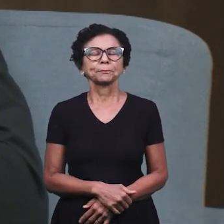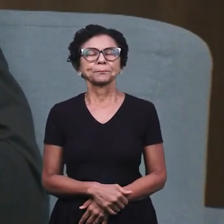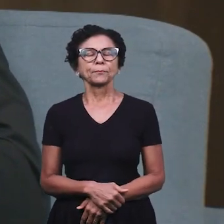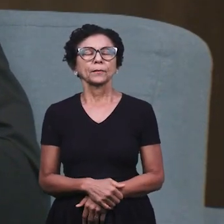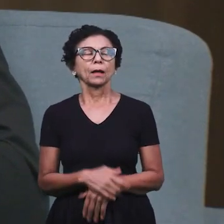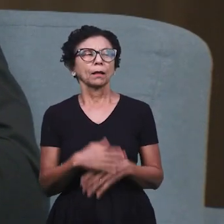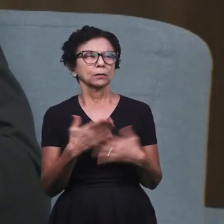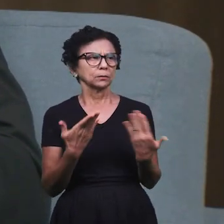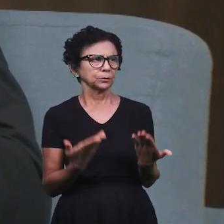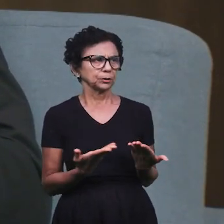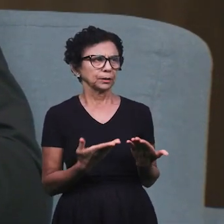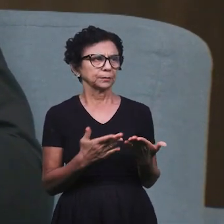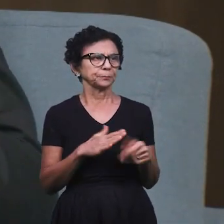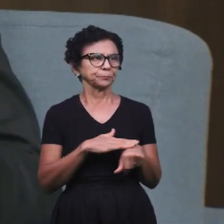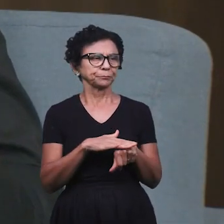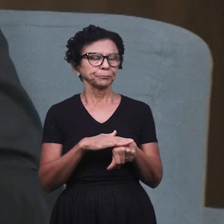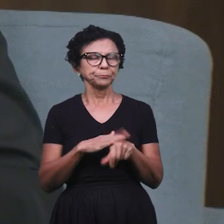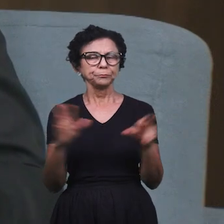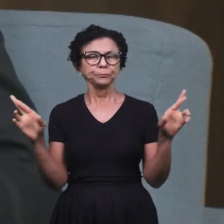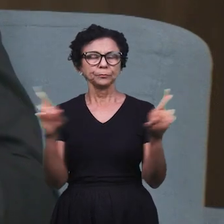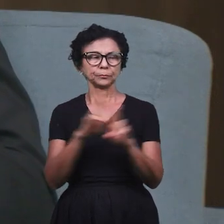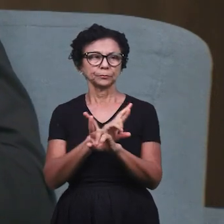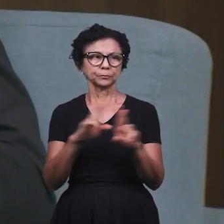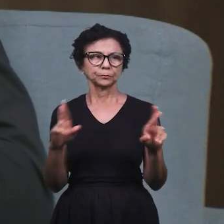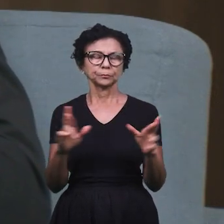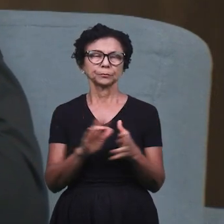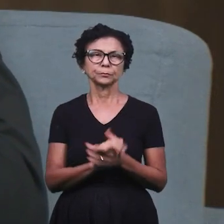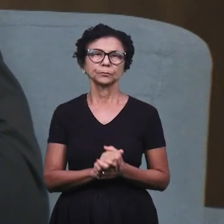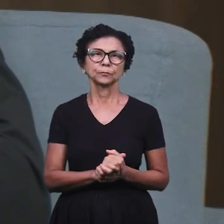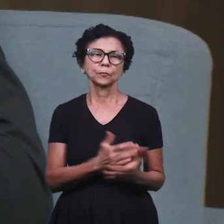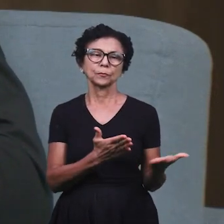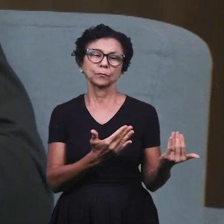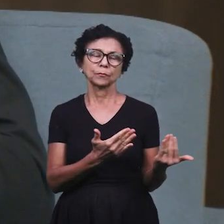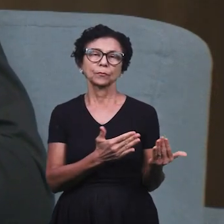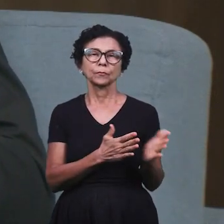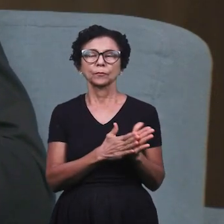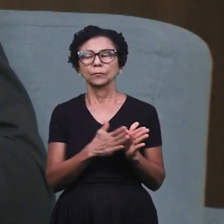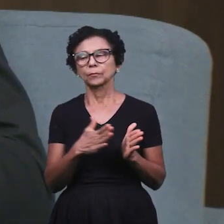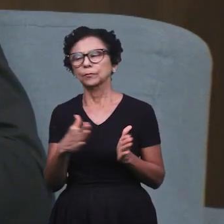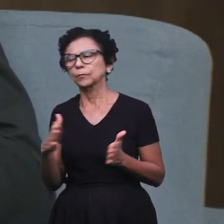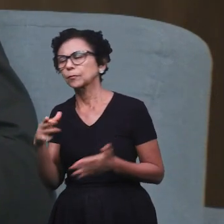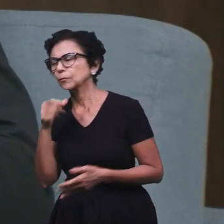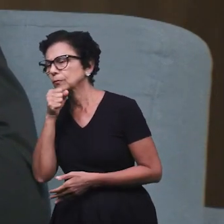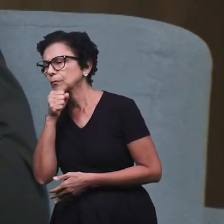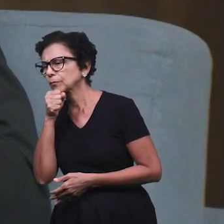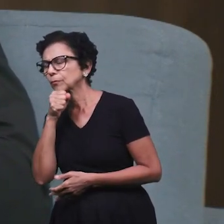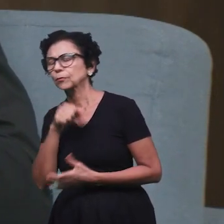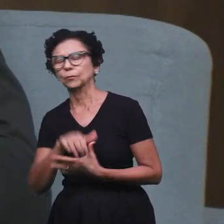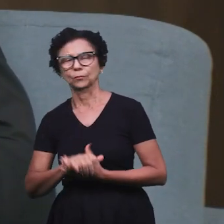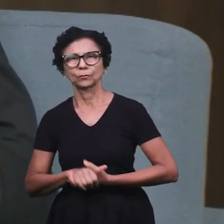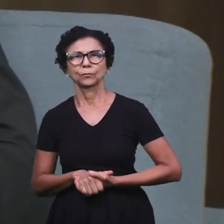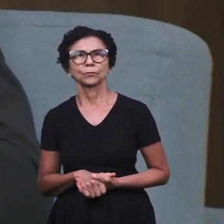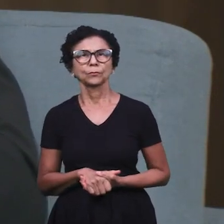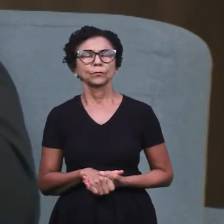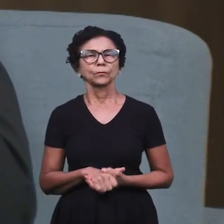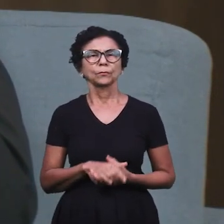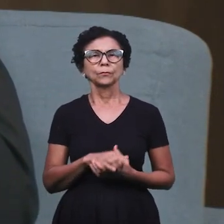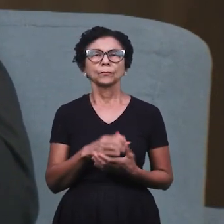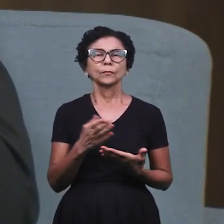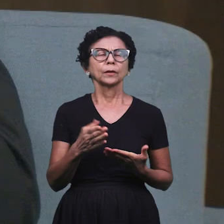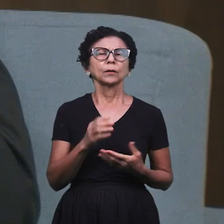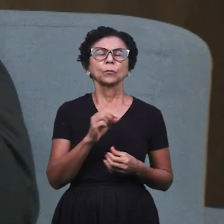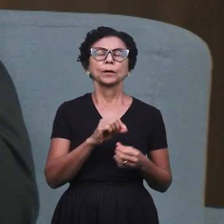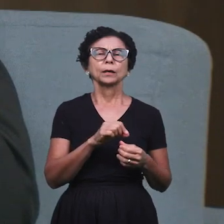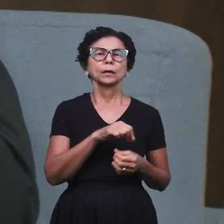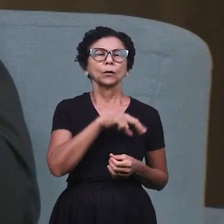necessária. E essa aproximação do mais novo até o mais velho, ela deve acontecer por parte de quem? É o neto que tem que procurar